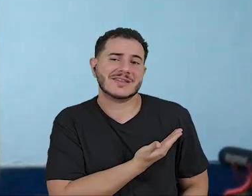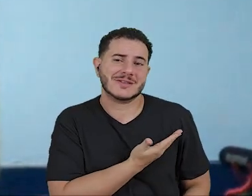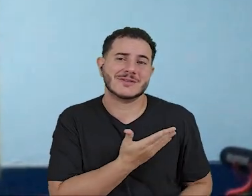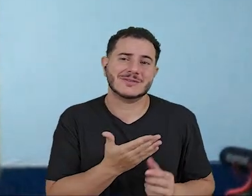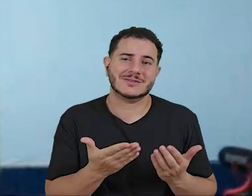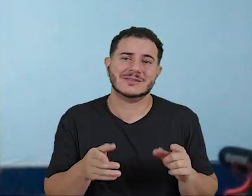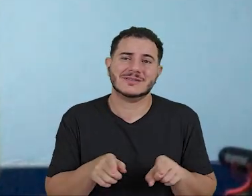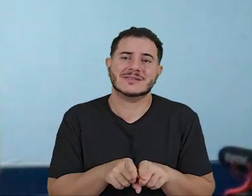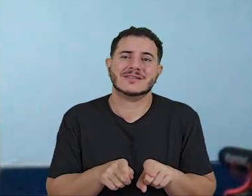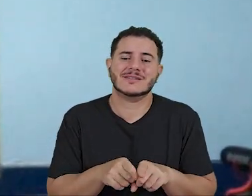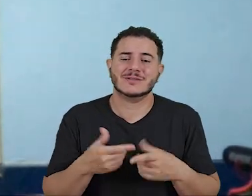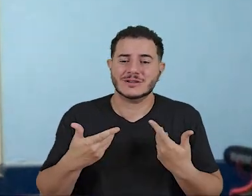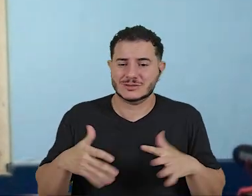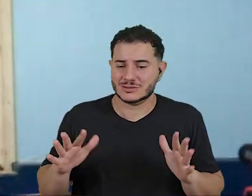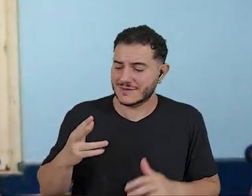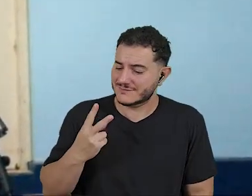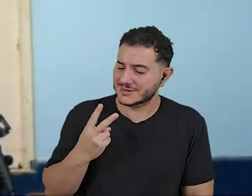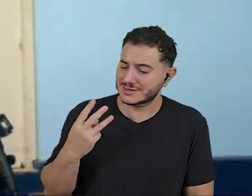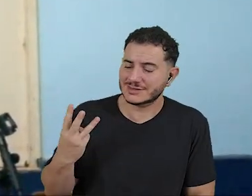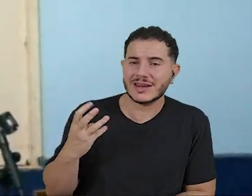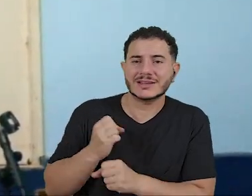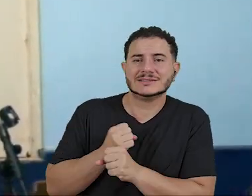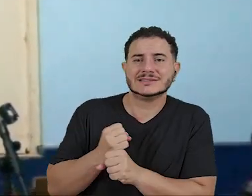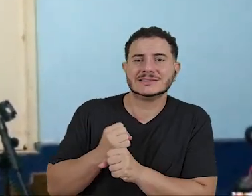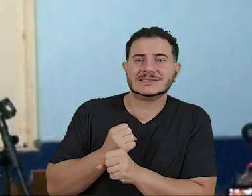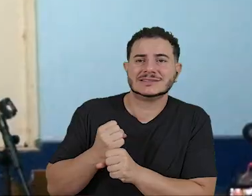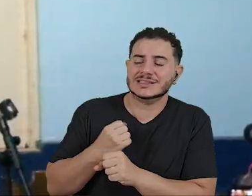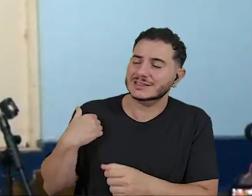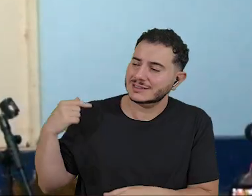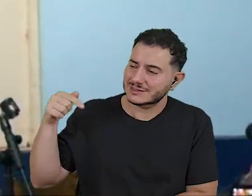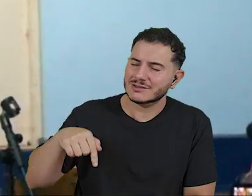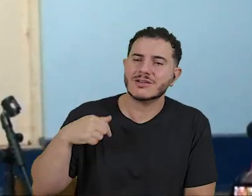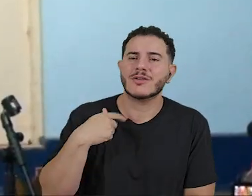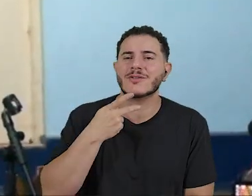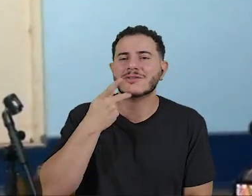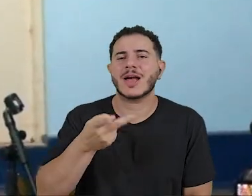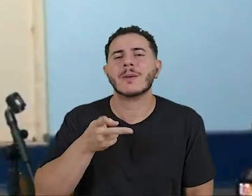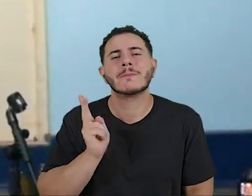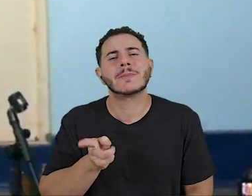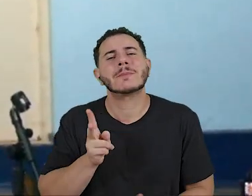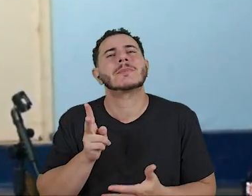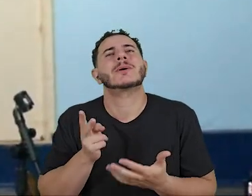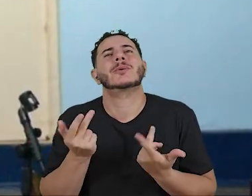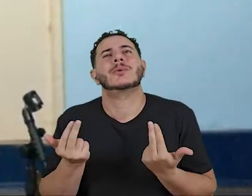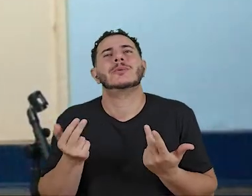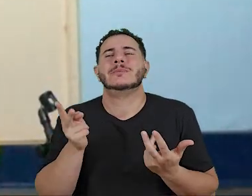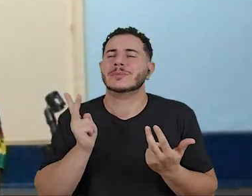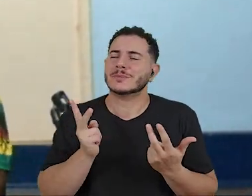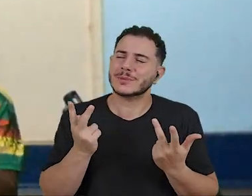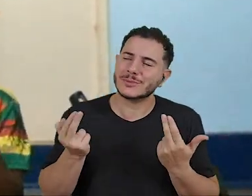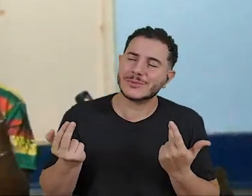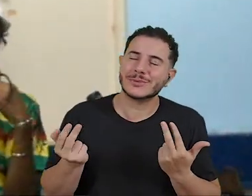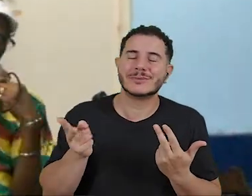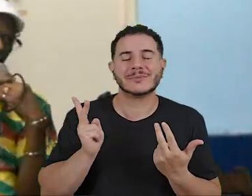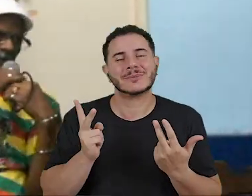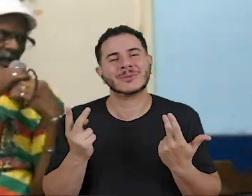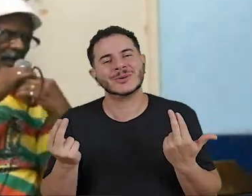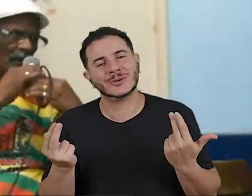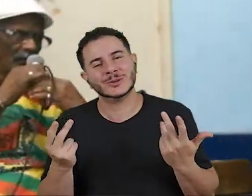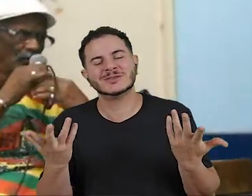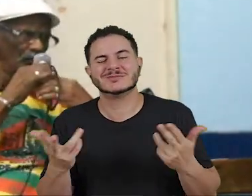há 23 anos que eu venho aqui, sempre batendo na mesma tecla, falando a mesma coisa, não é verdade? Né? Então,